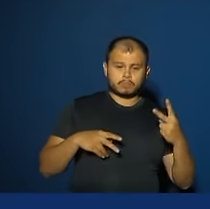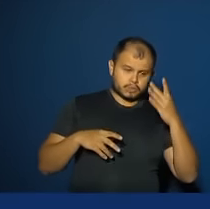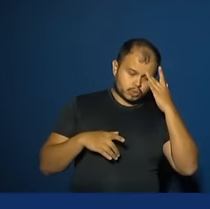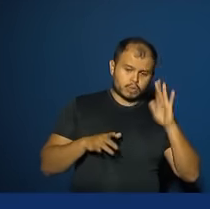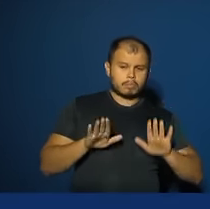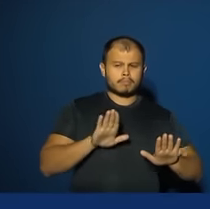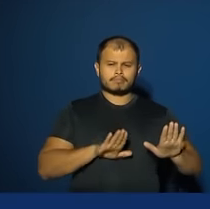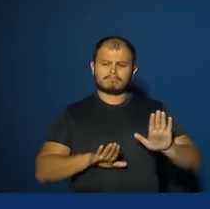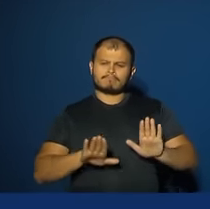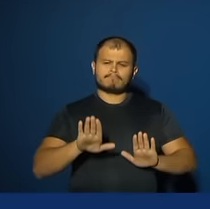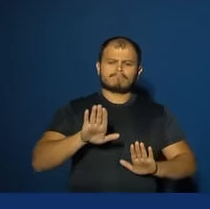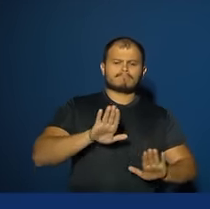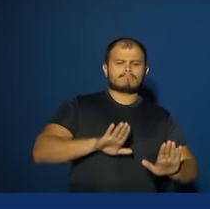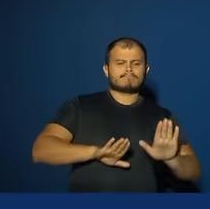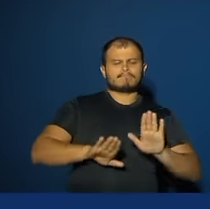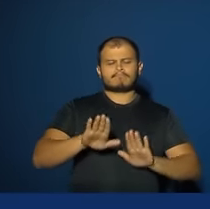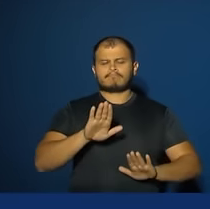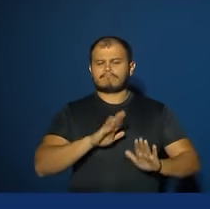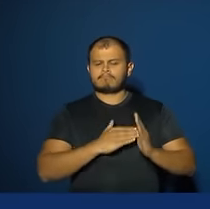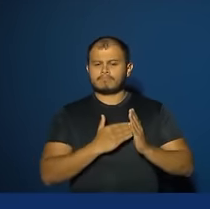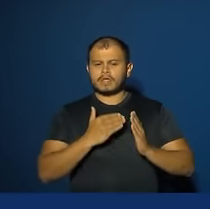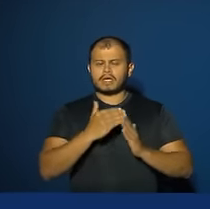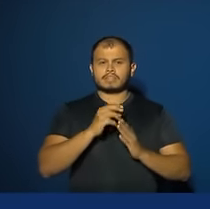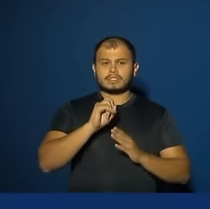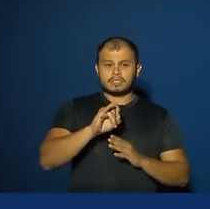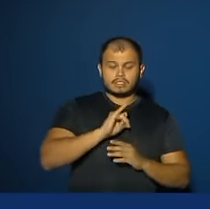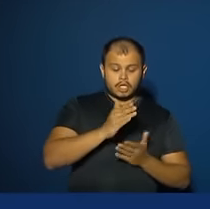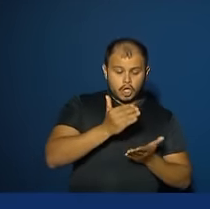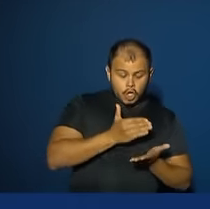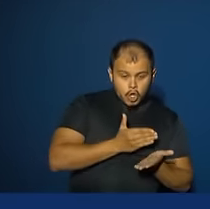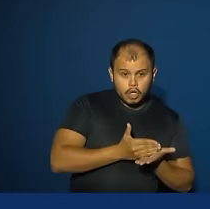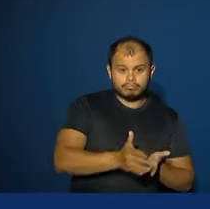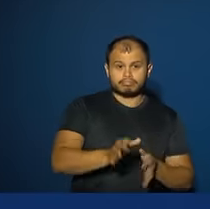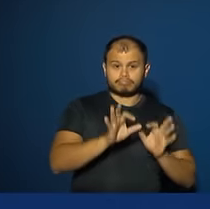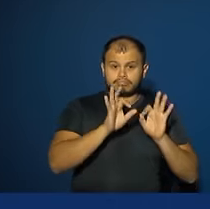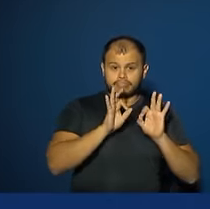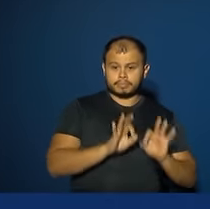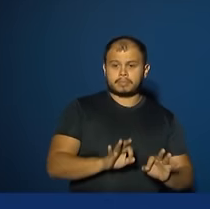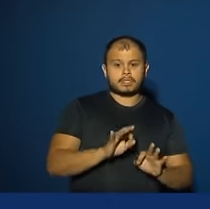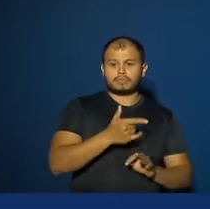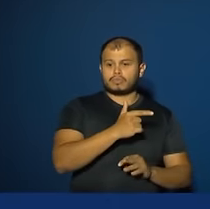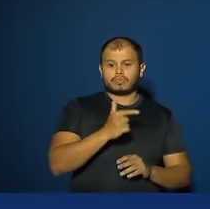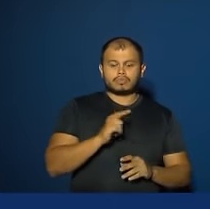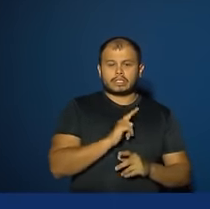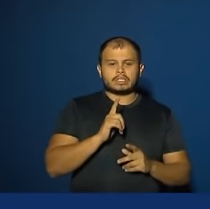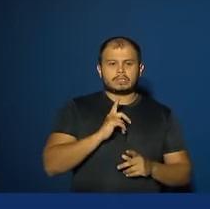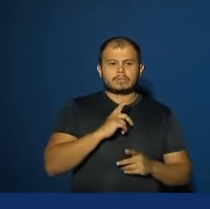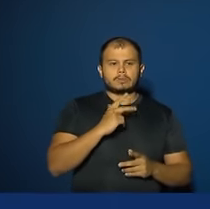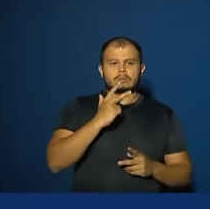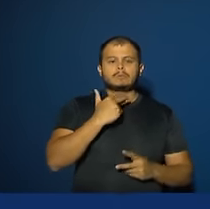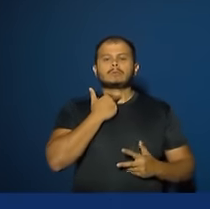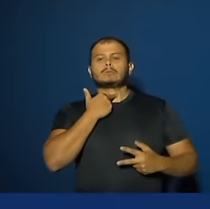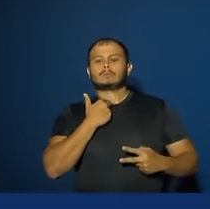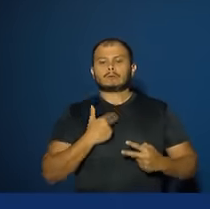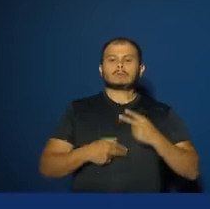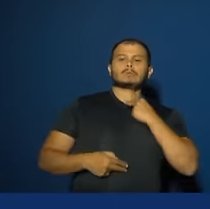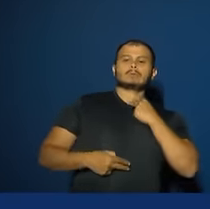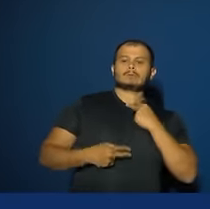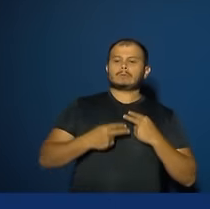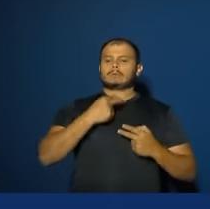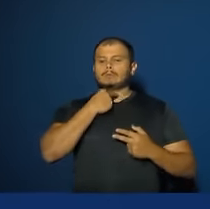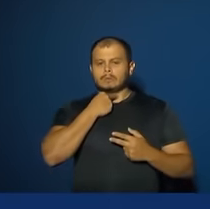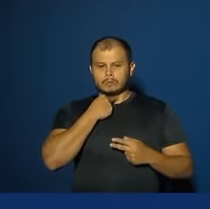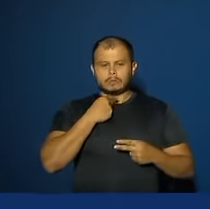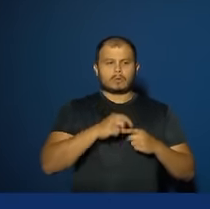preferem aguardar um pouco mais, para que quando a coisa comece, você não ficar espremido, vamos dizer assim,